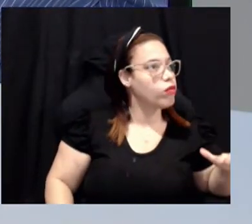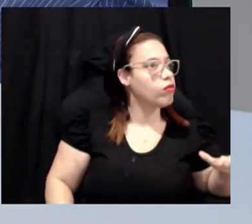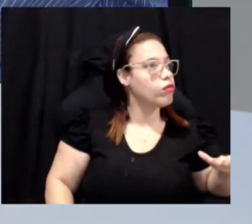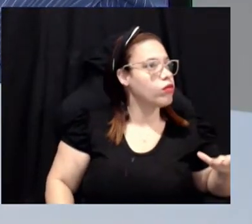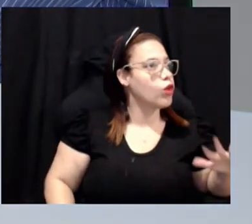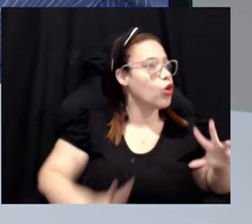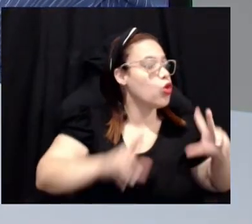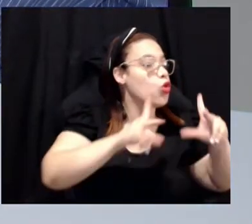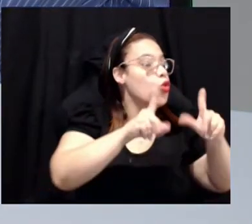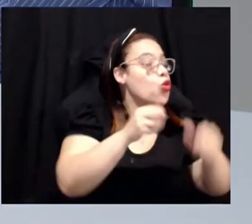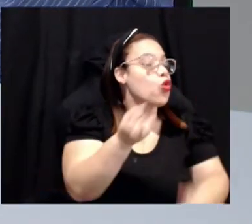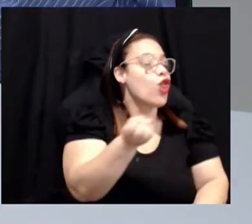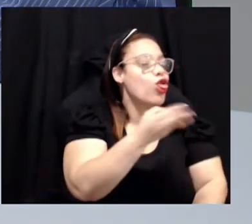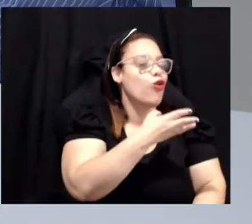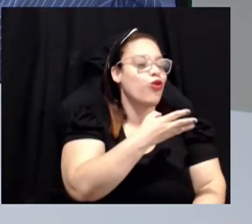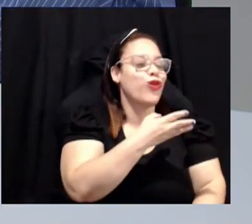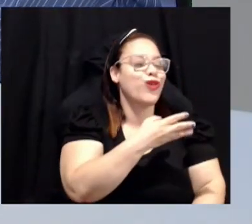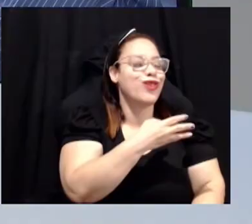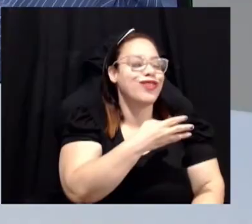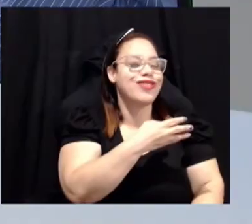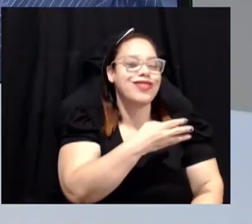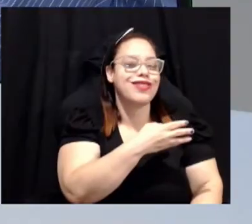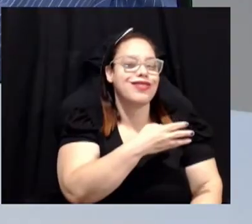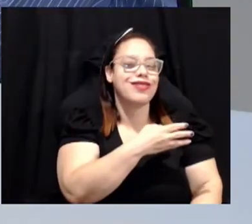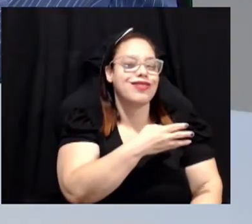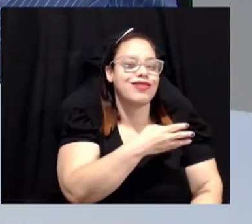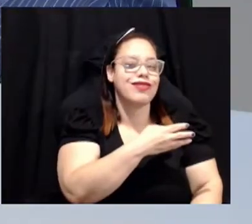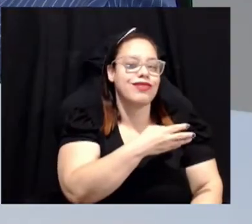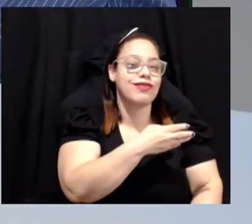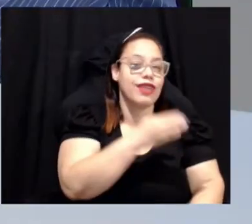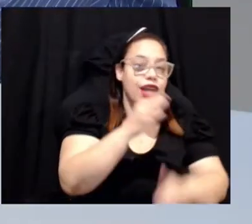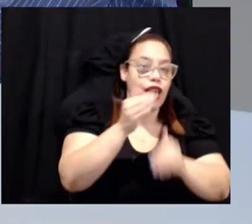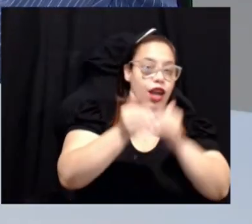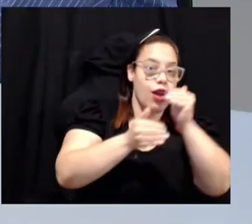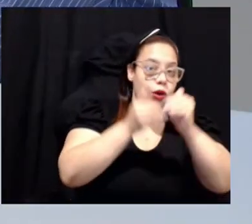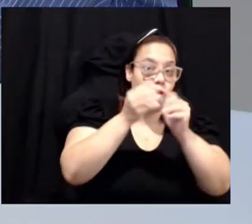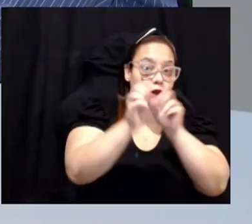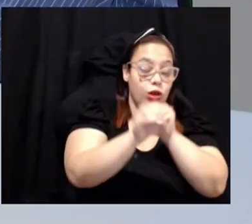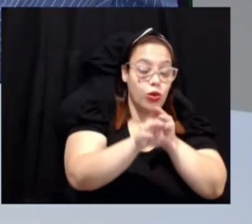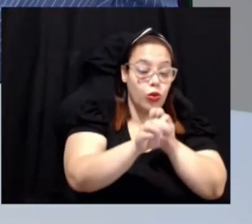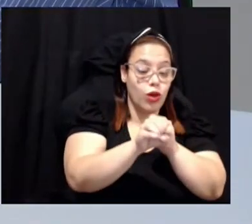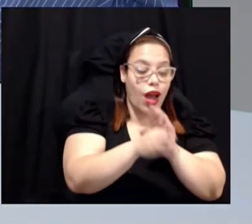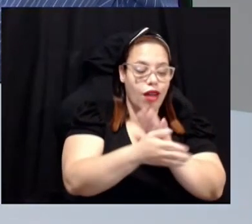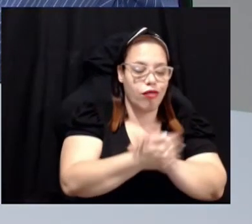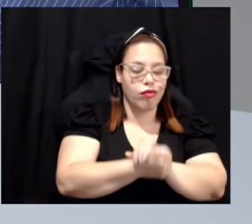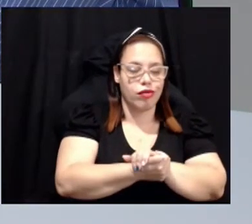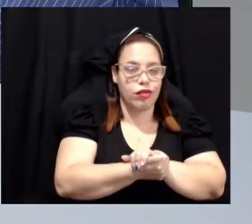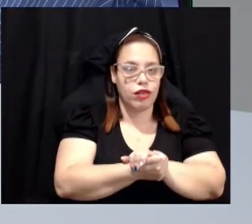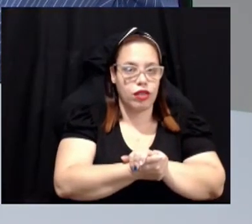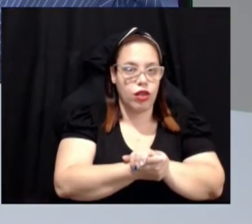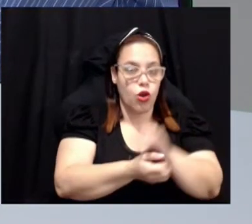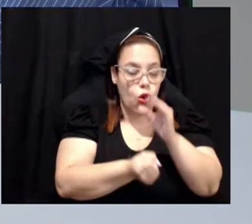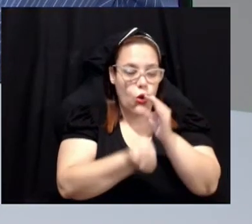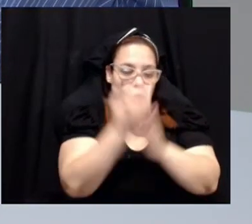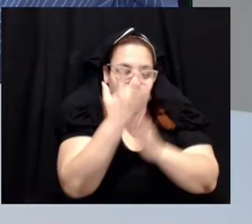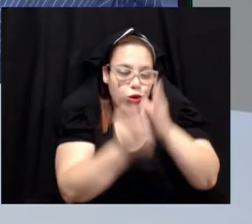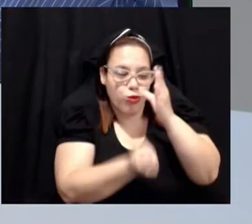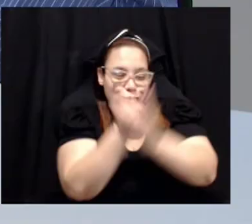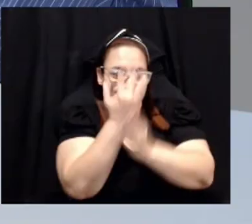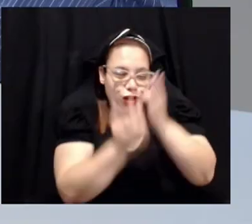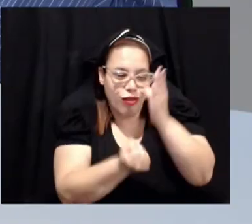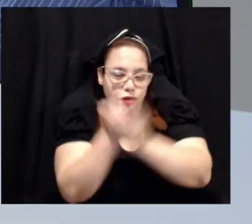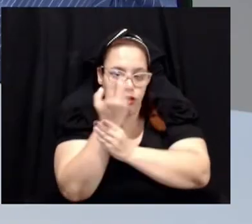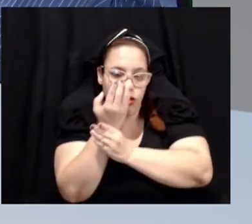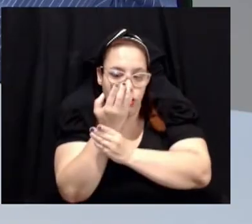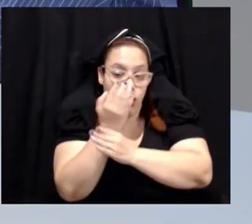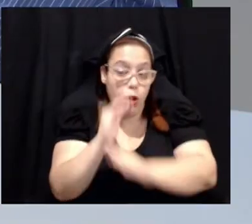novidade. Ela passa por um processo de educação e de descoberta. Para o adulto e o